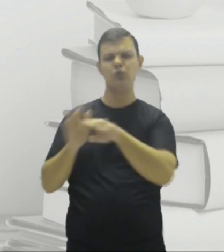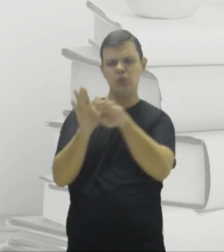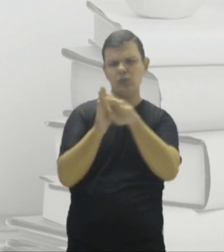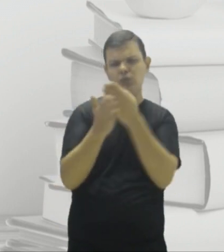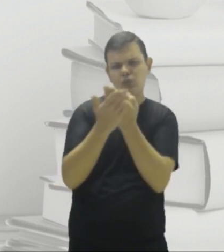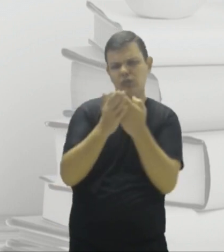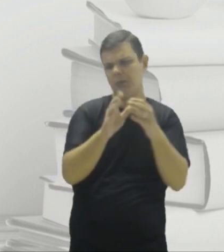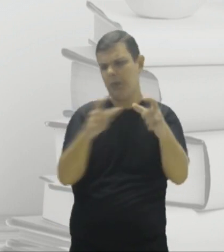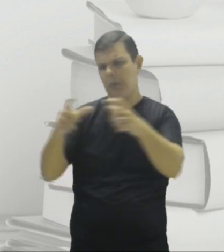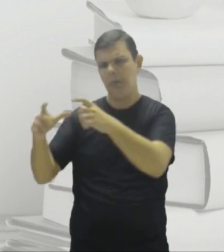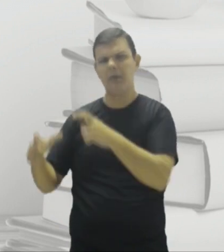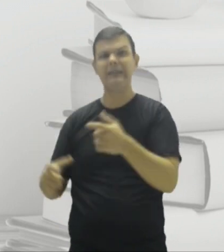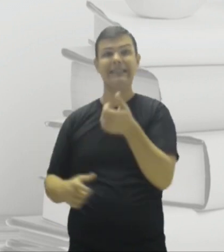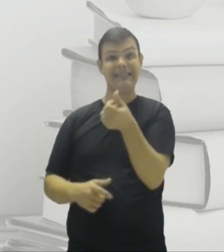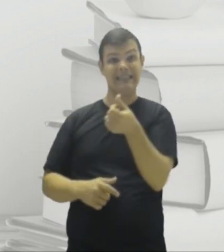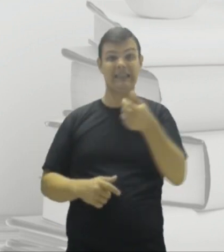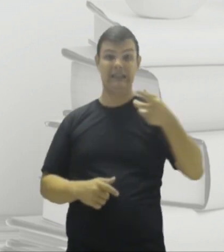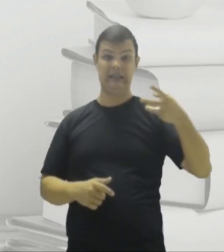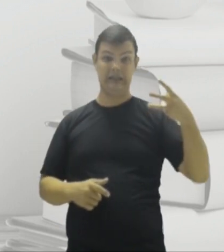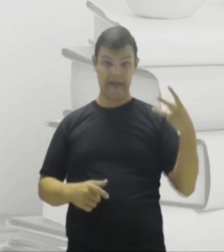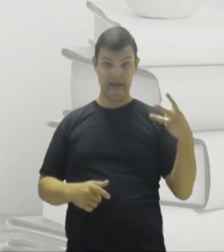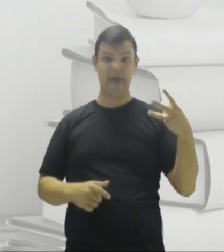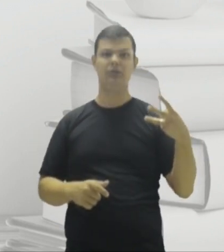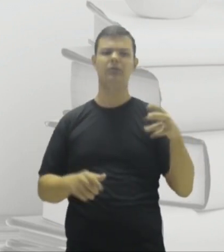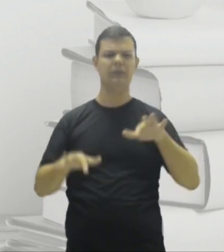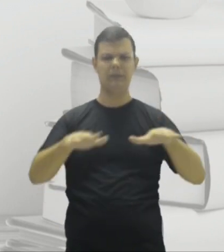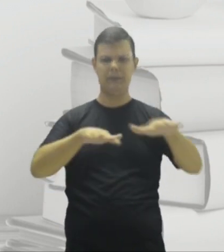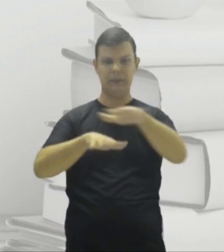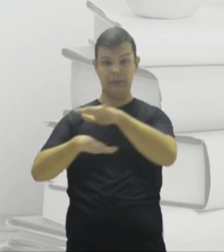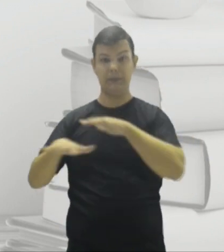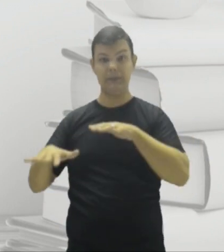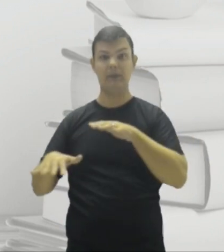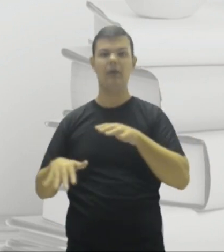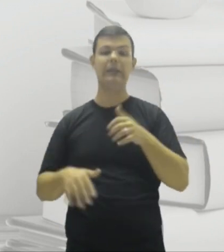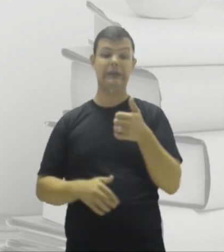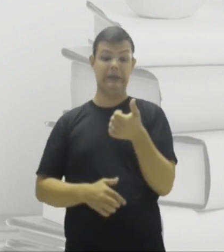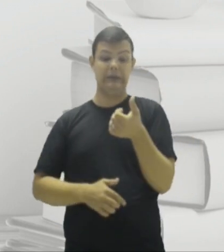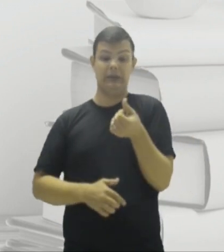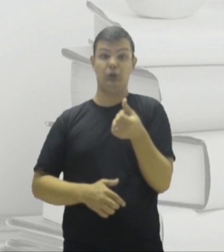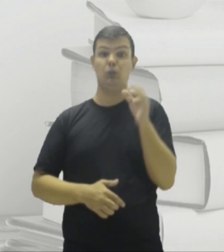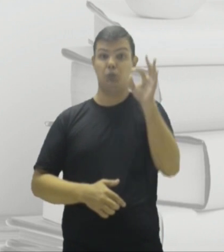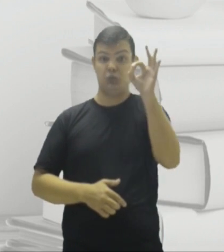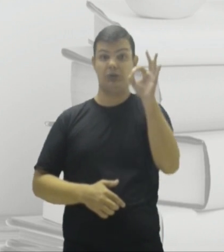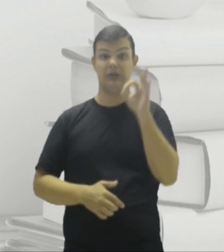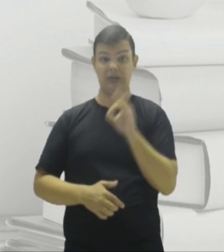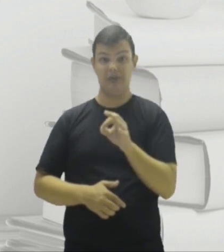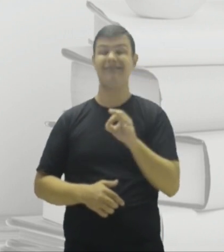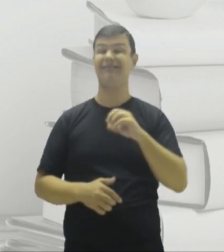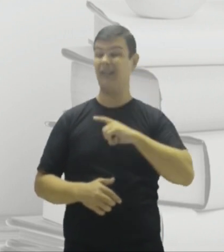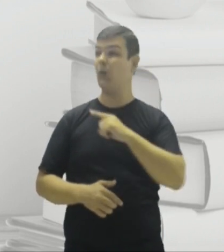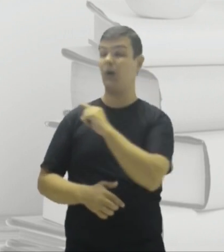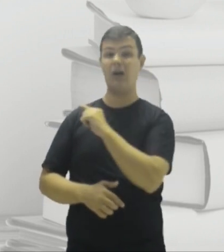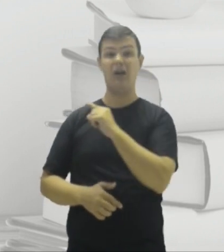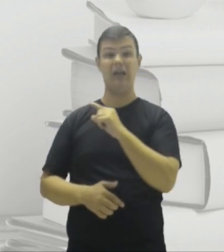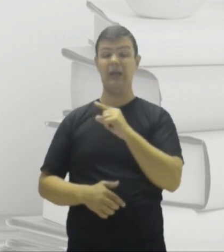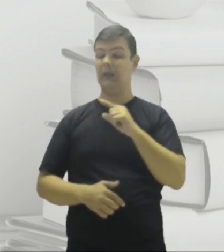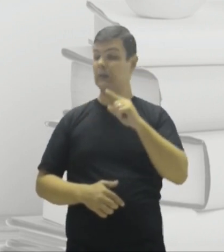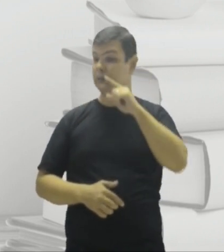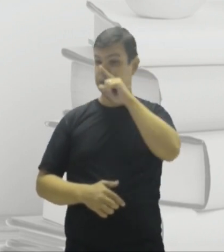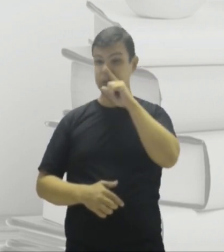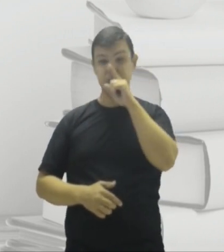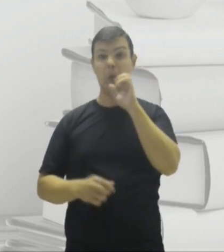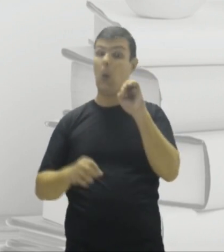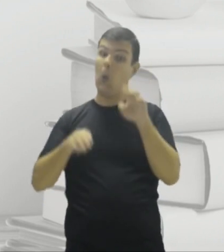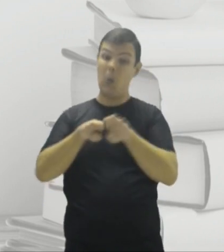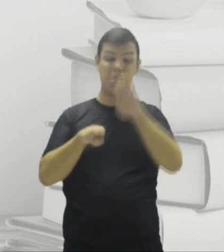avaliados no âmbito do Programa de Avaliação das Águas Transfronteiriças, 16% dos ecossistemas estão nas categorias de risco alto